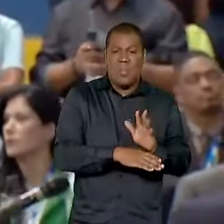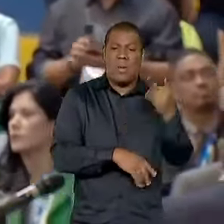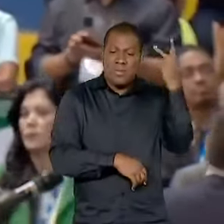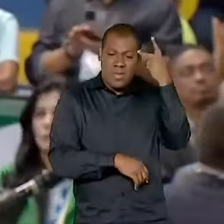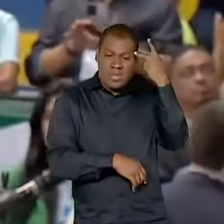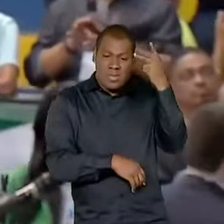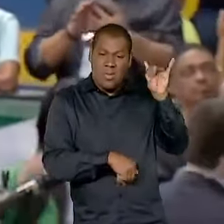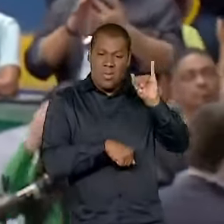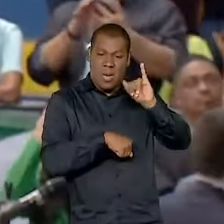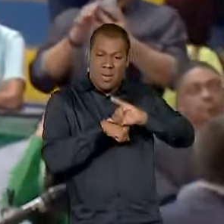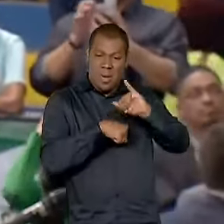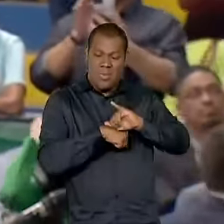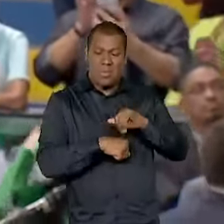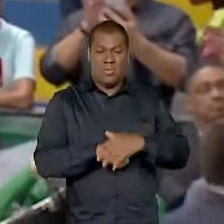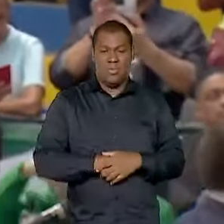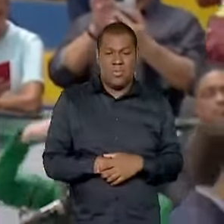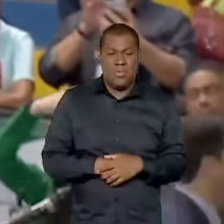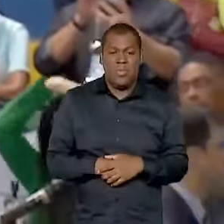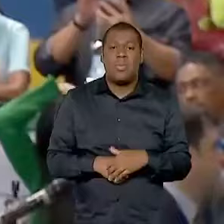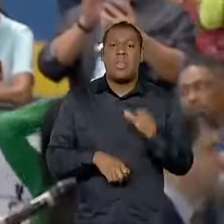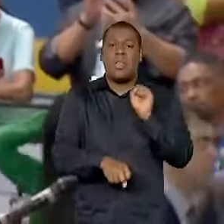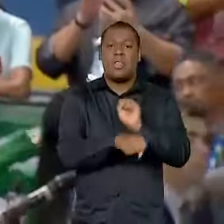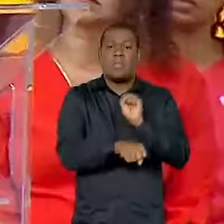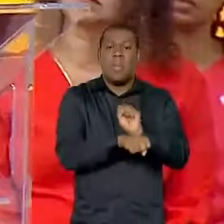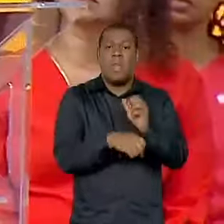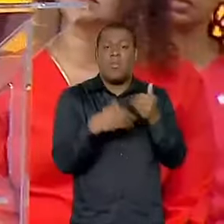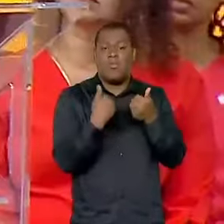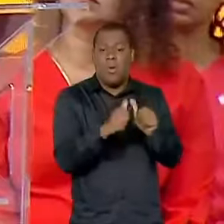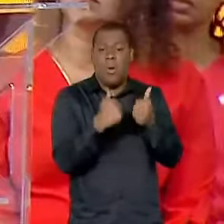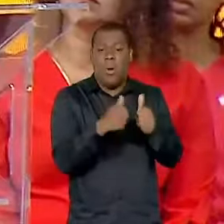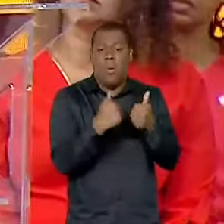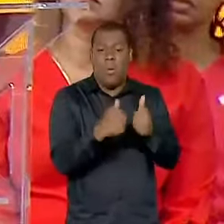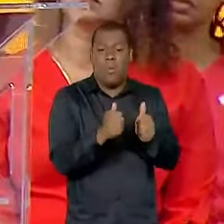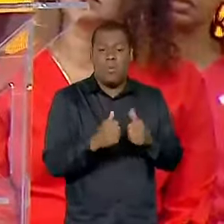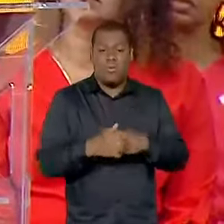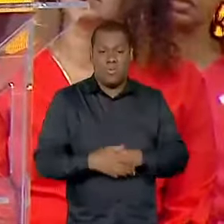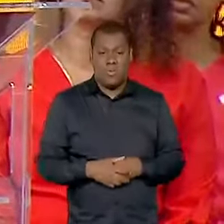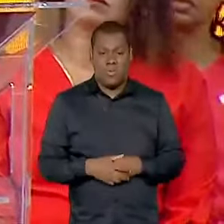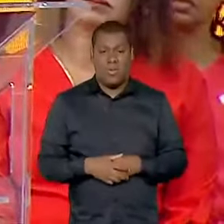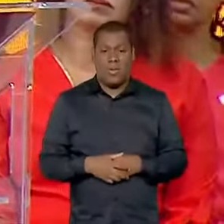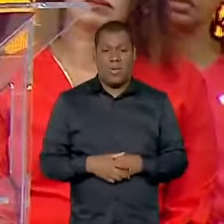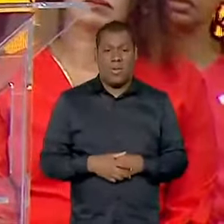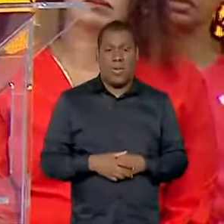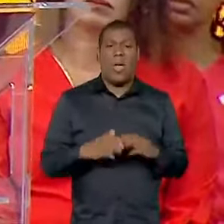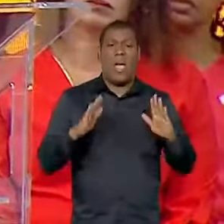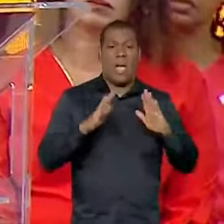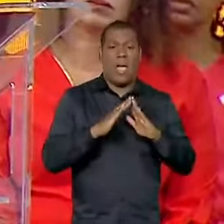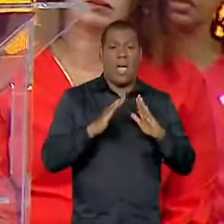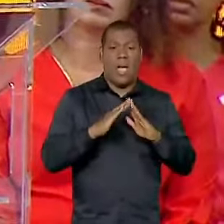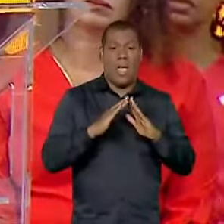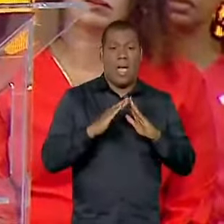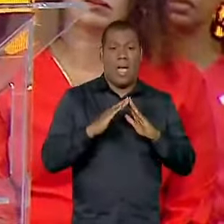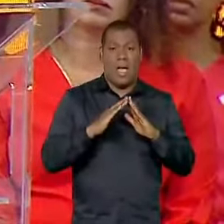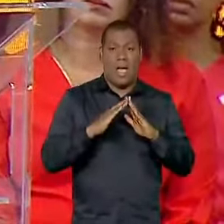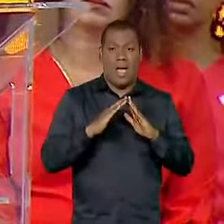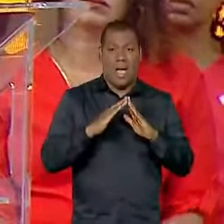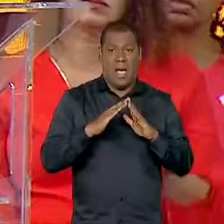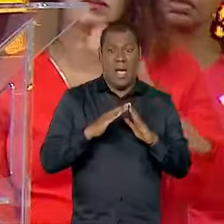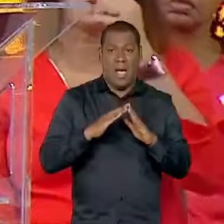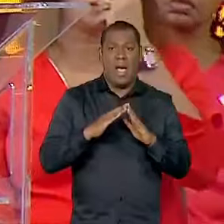Paulo. Enquanto esperava o ônibus na Avenida Paulista para voltar para a moradia estudantil da